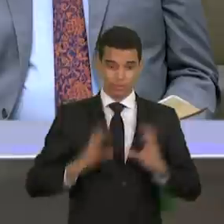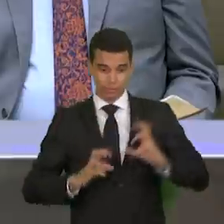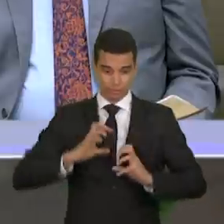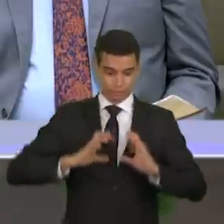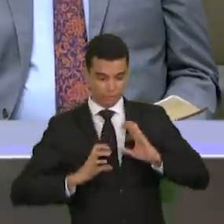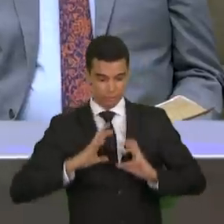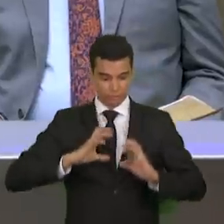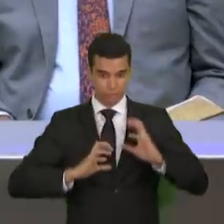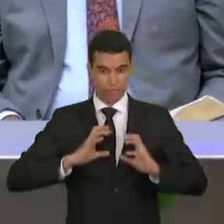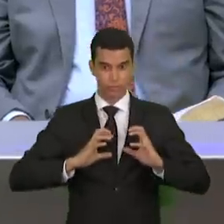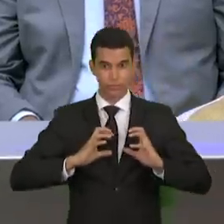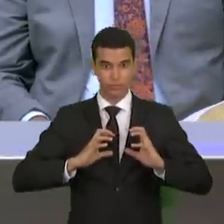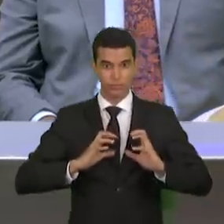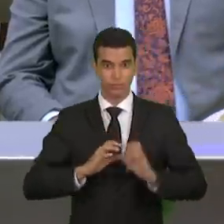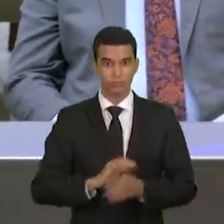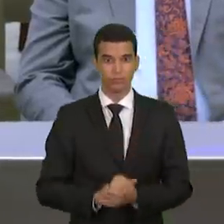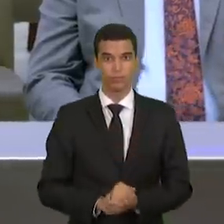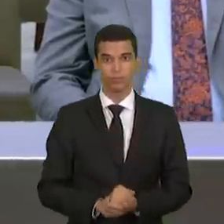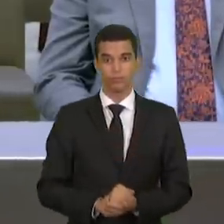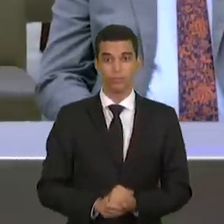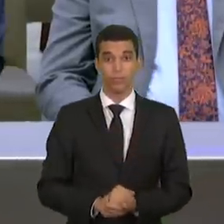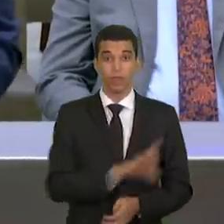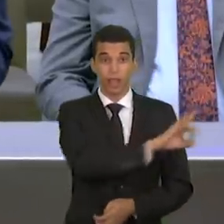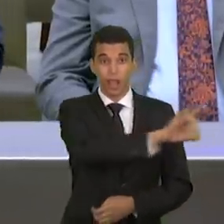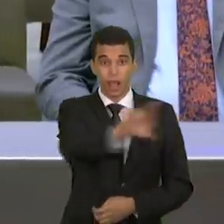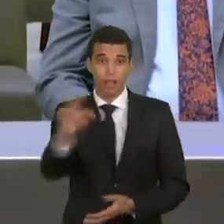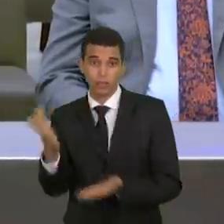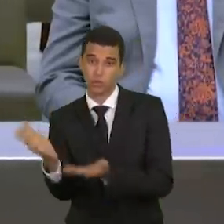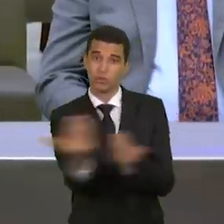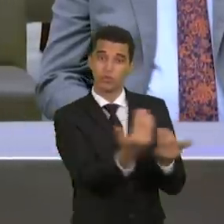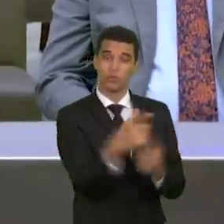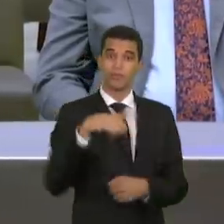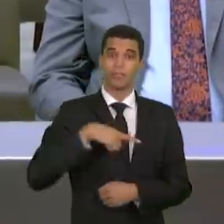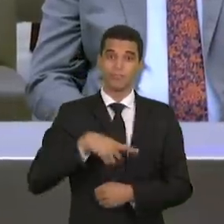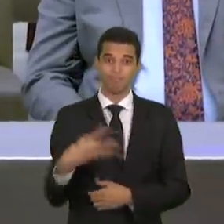Atenção, há um impulso dentro de cada jovem